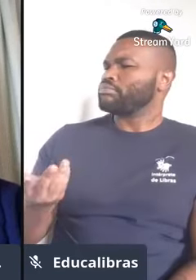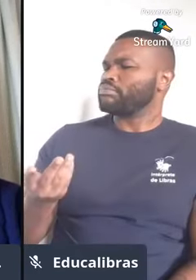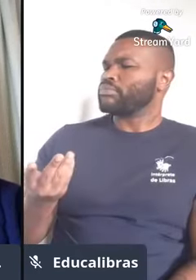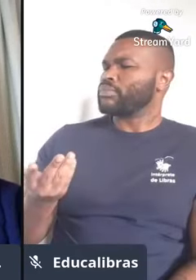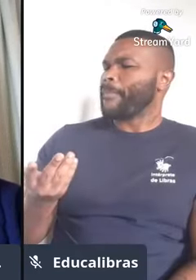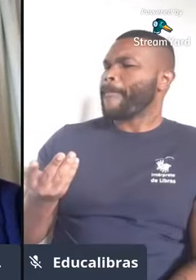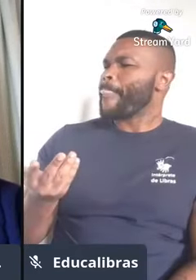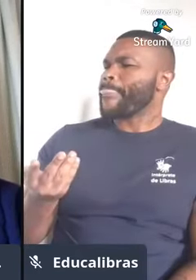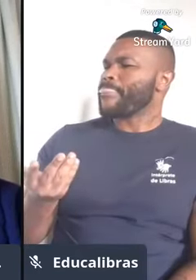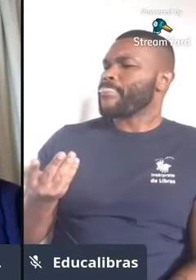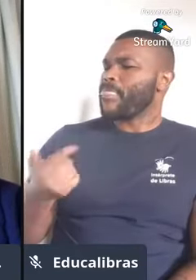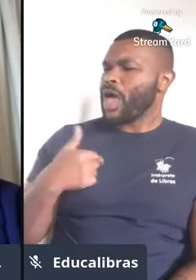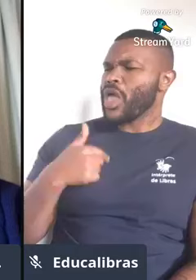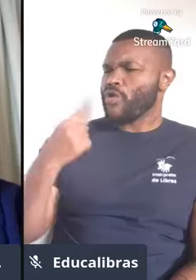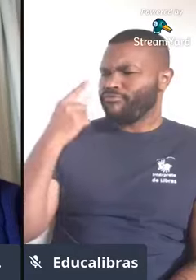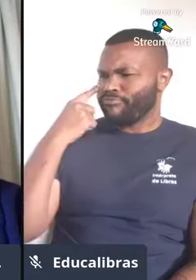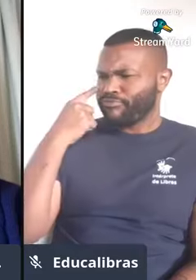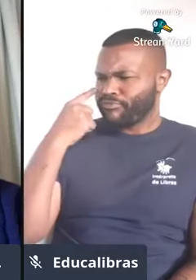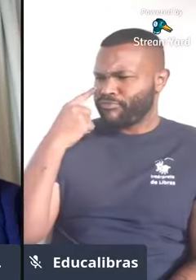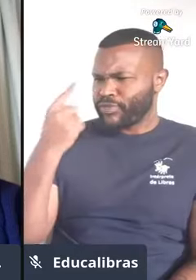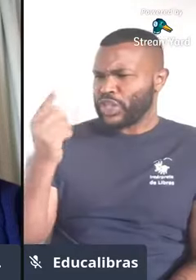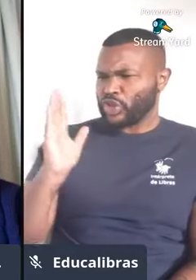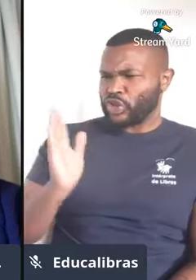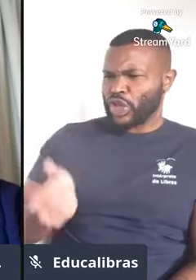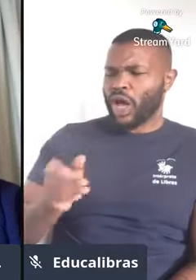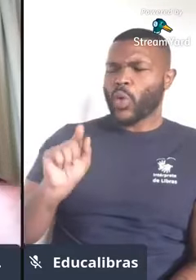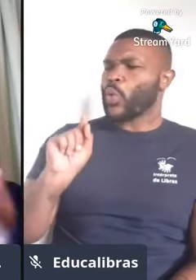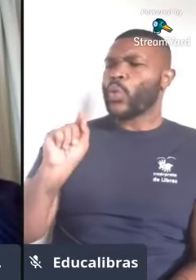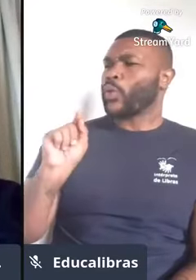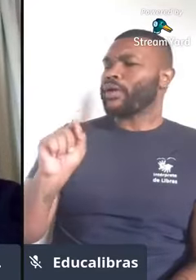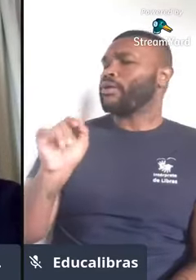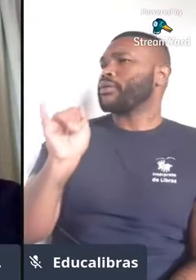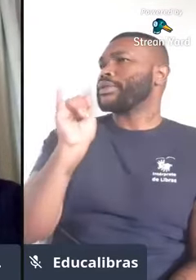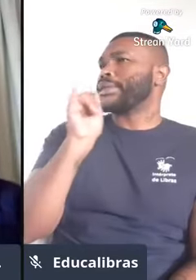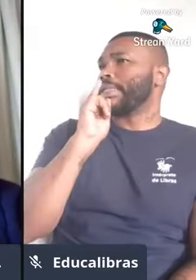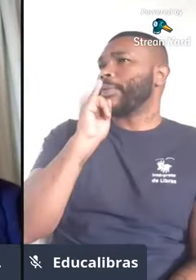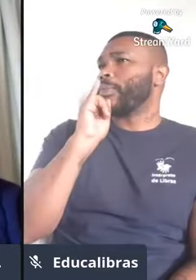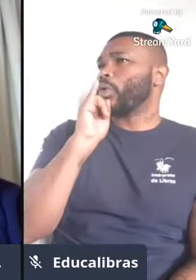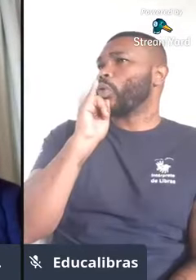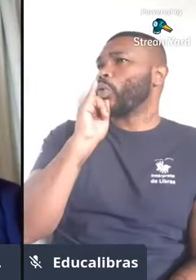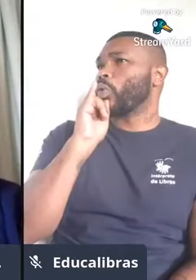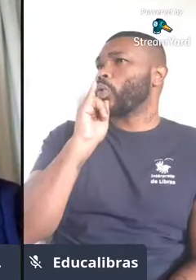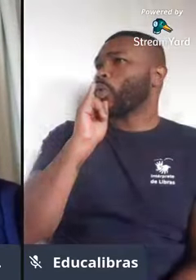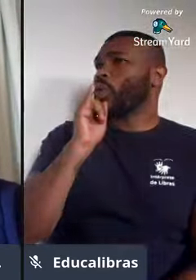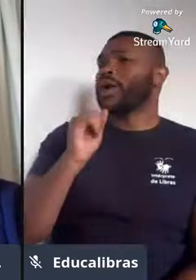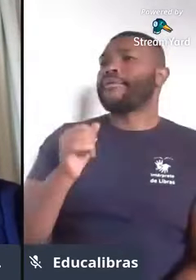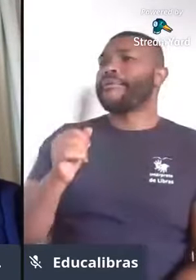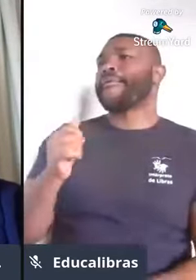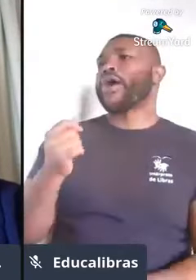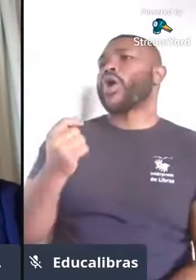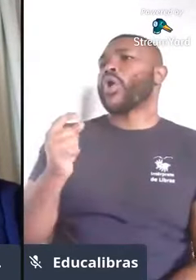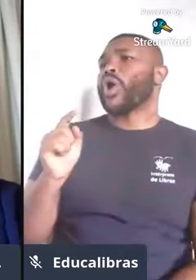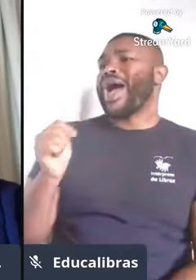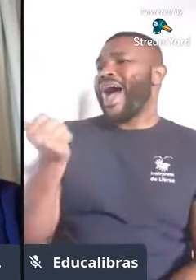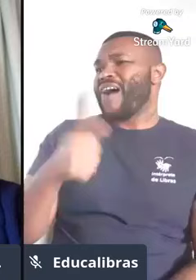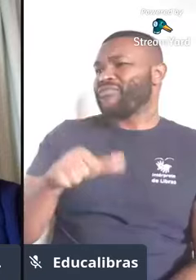ouvi, o que eu já ouvi, é que não existe uma uniformidade na